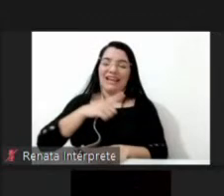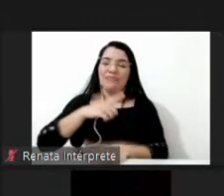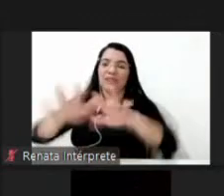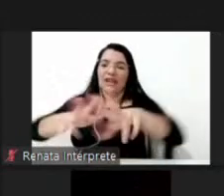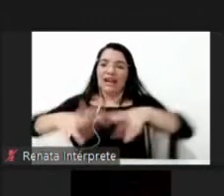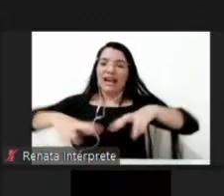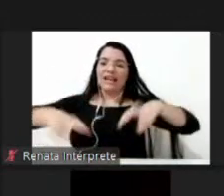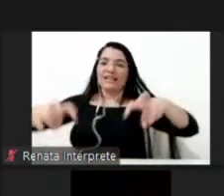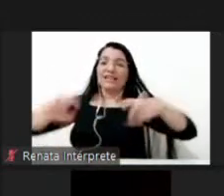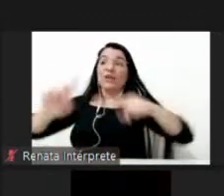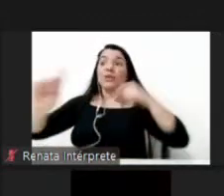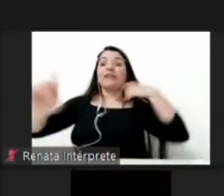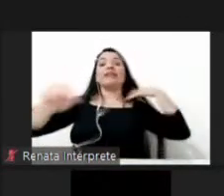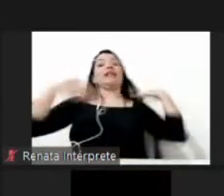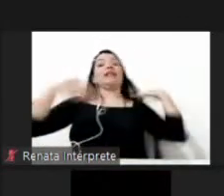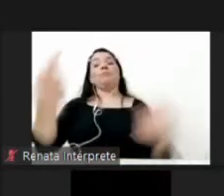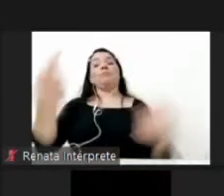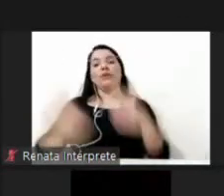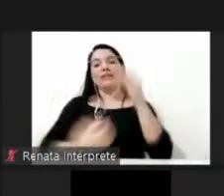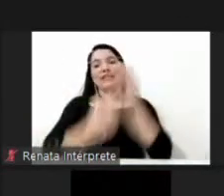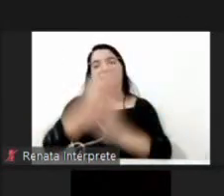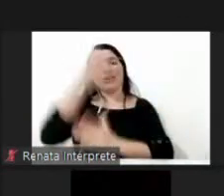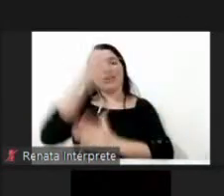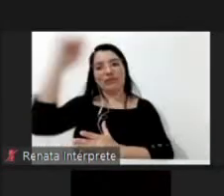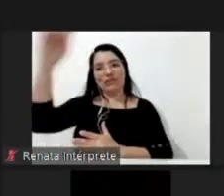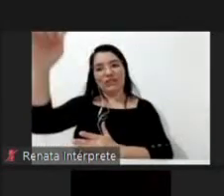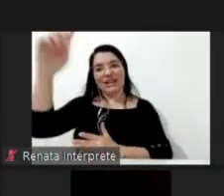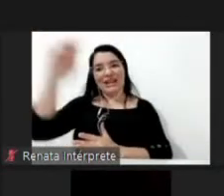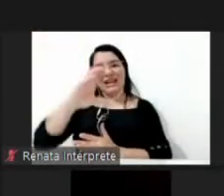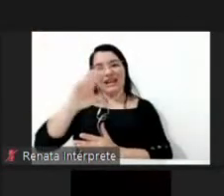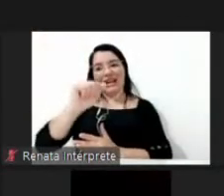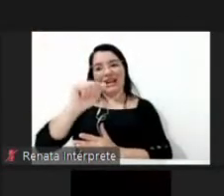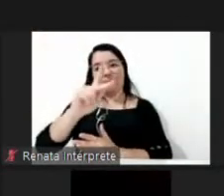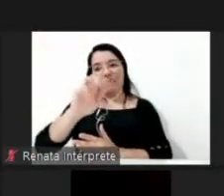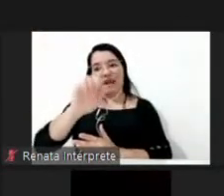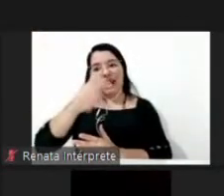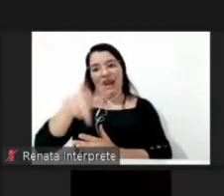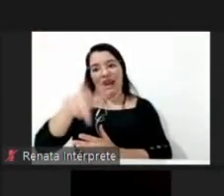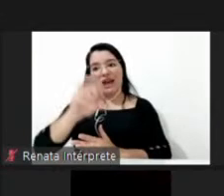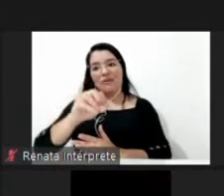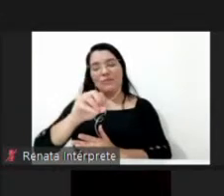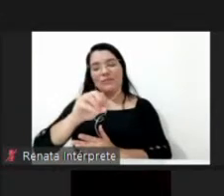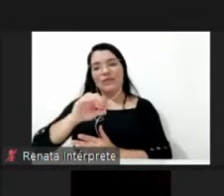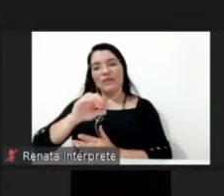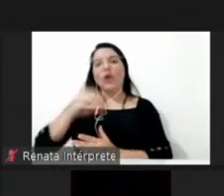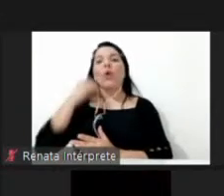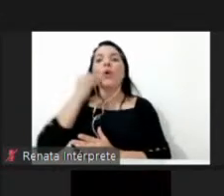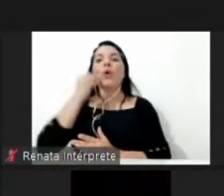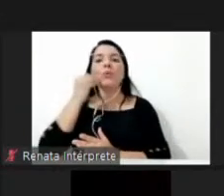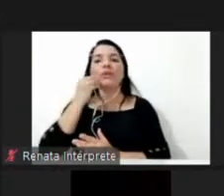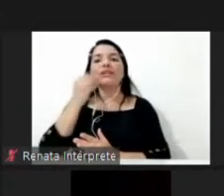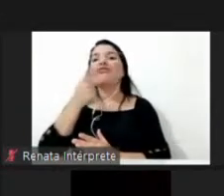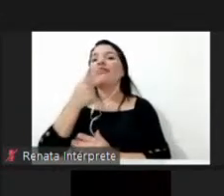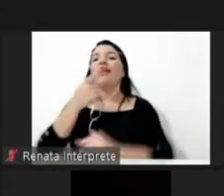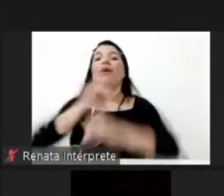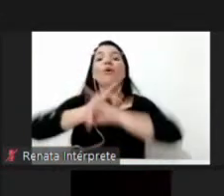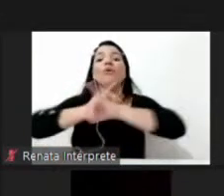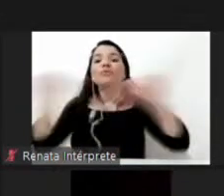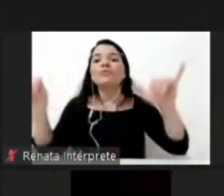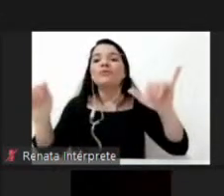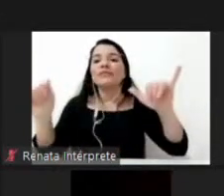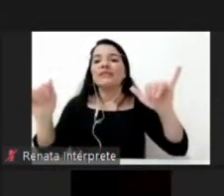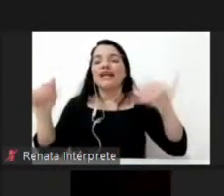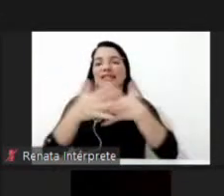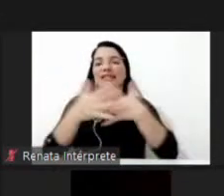do Capelão. Uma oportunidade, repito, de dizer à cidade de Vitória, há em